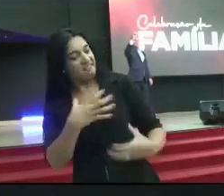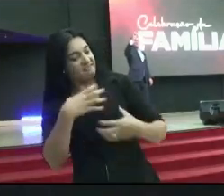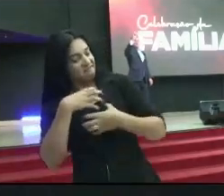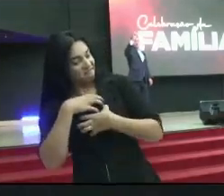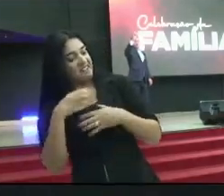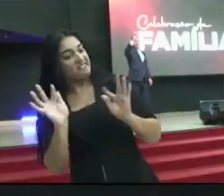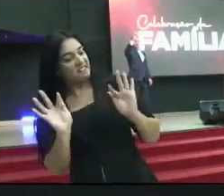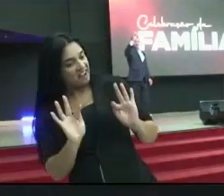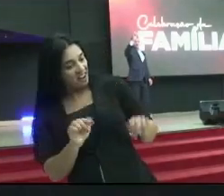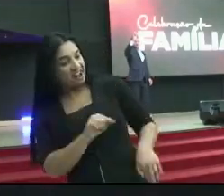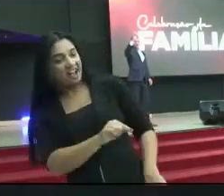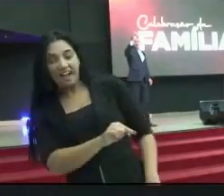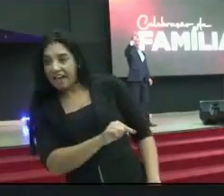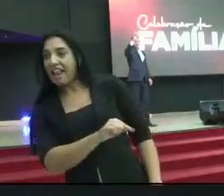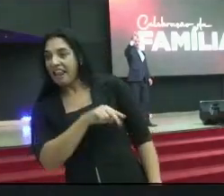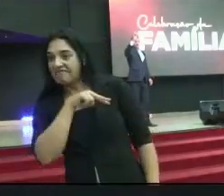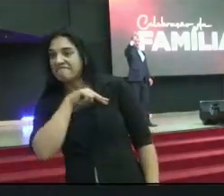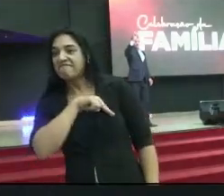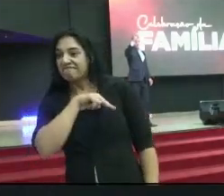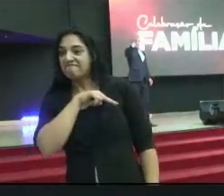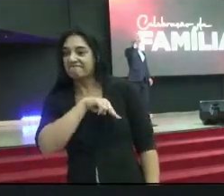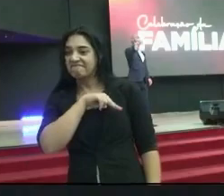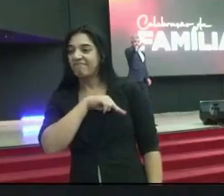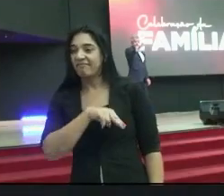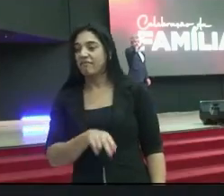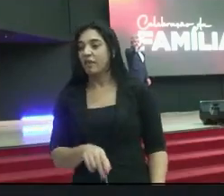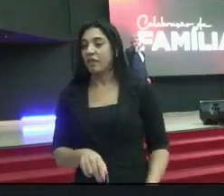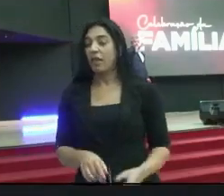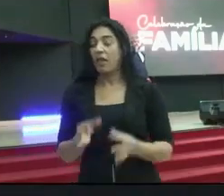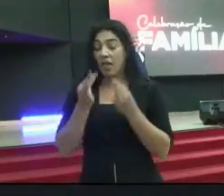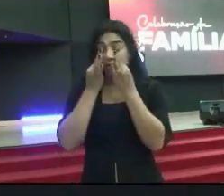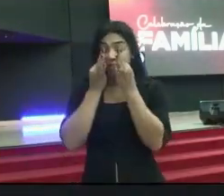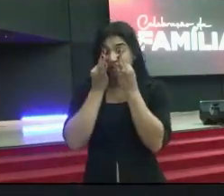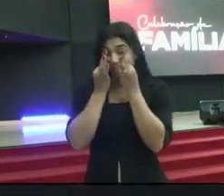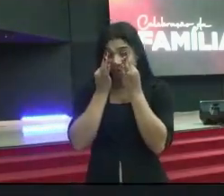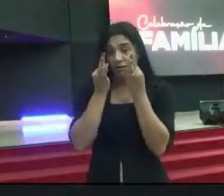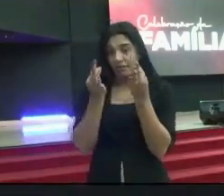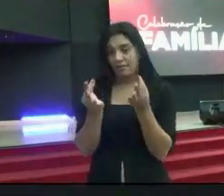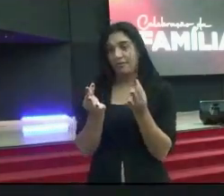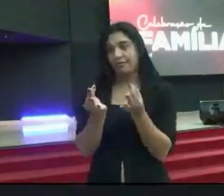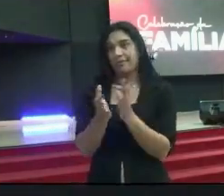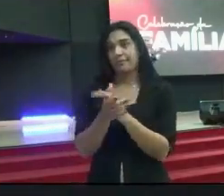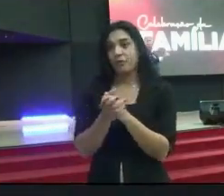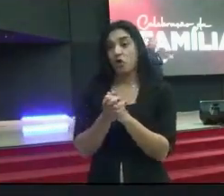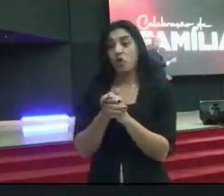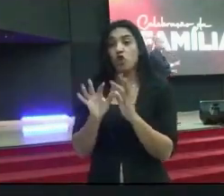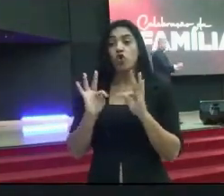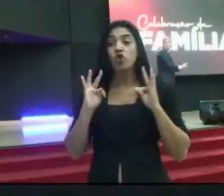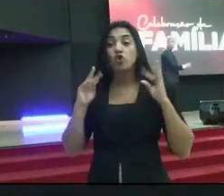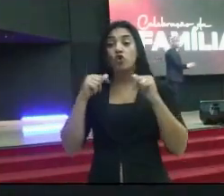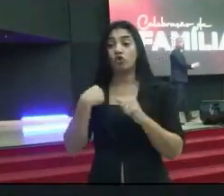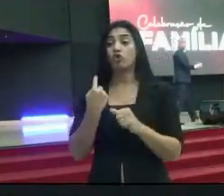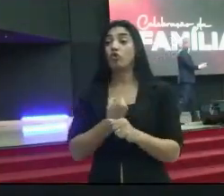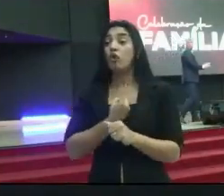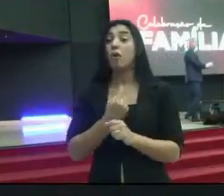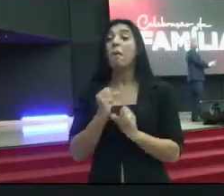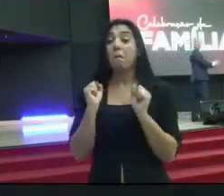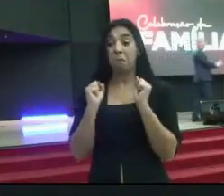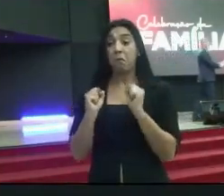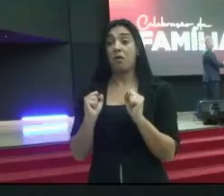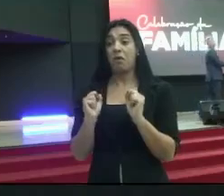feliz é Noemi. Aleluia. Preste atenção. Todos nós